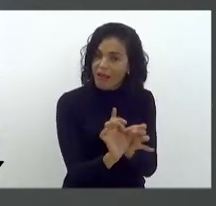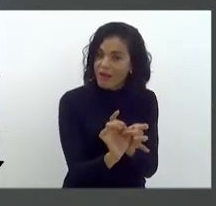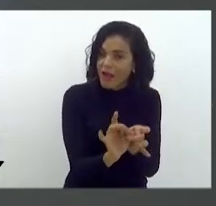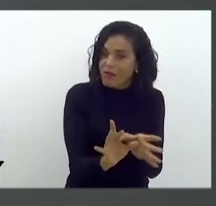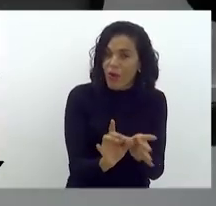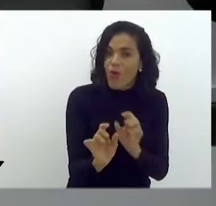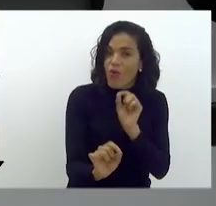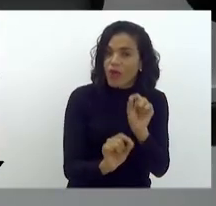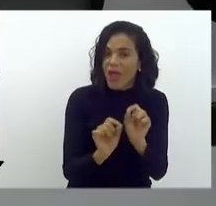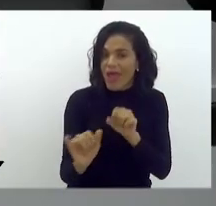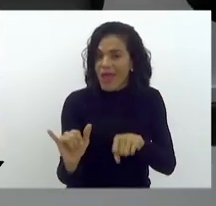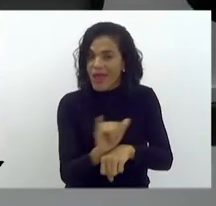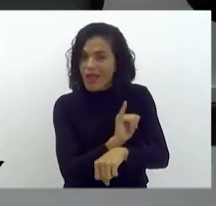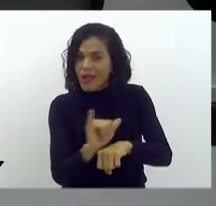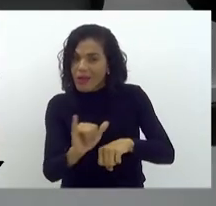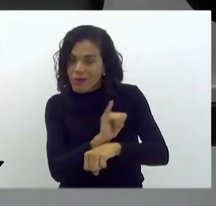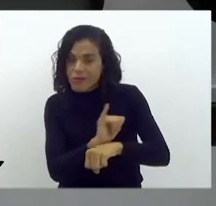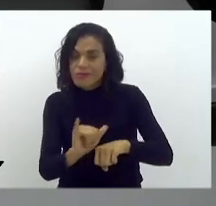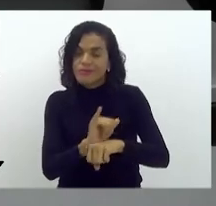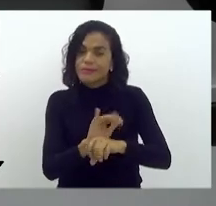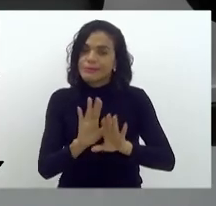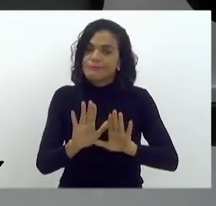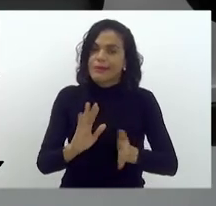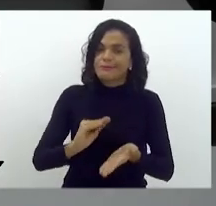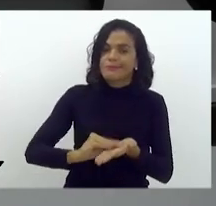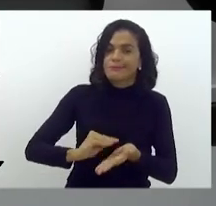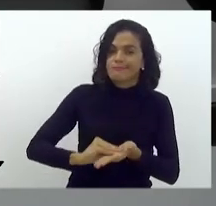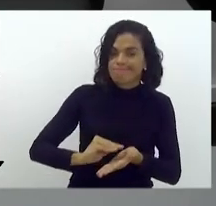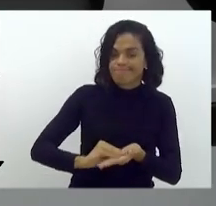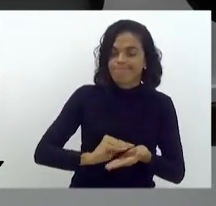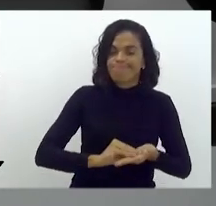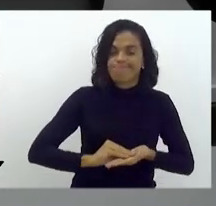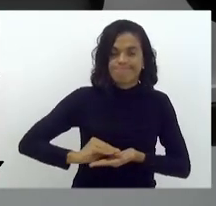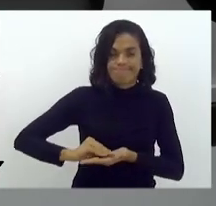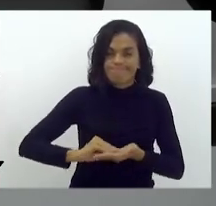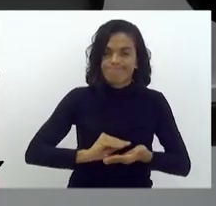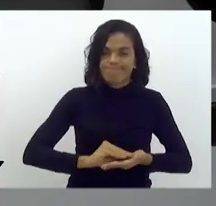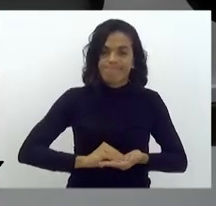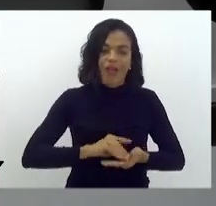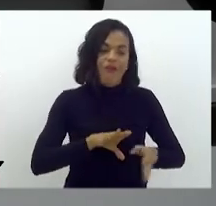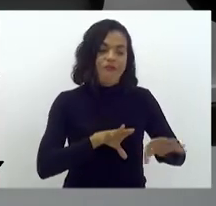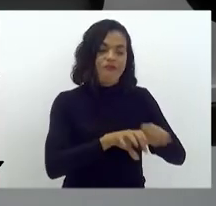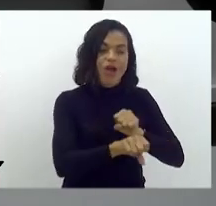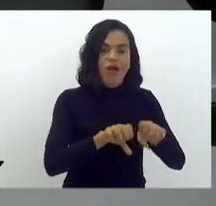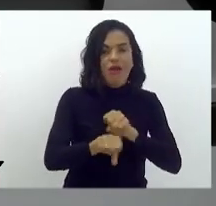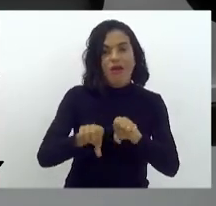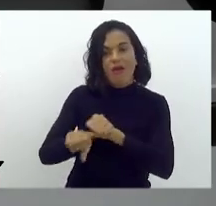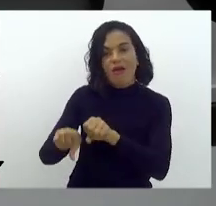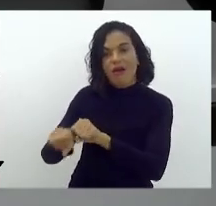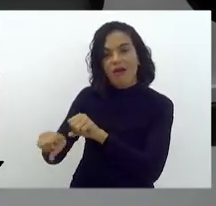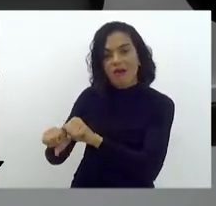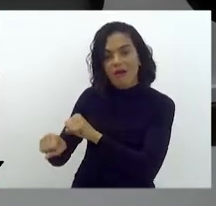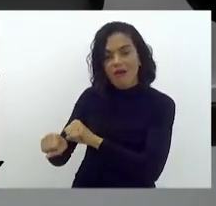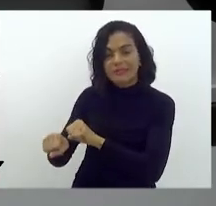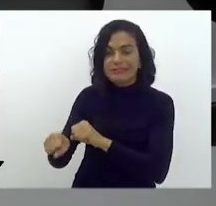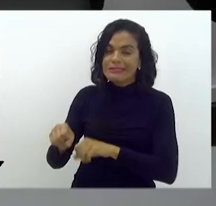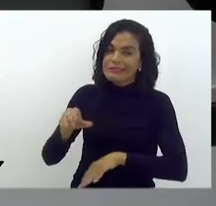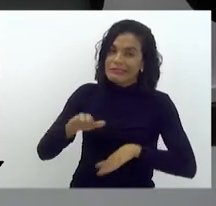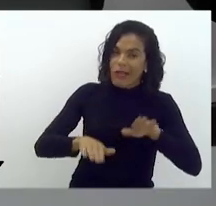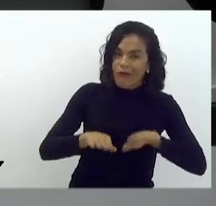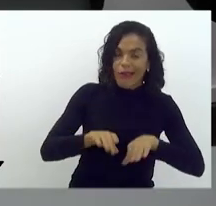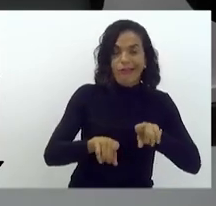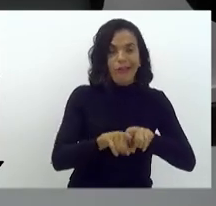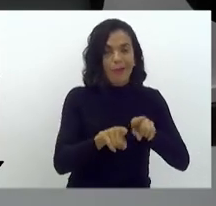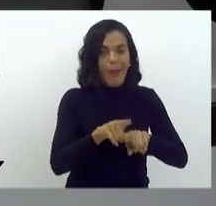aos recursos mas por falta da capacitação talvez alguns